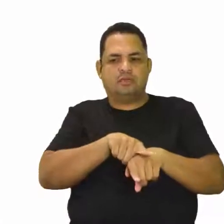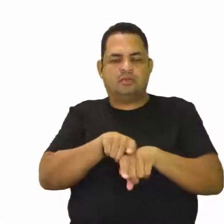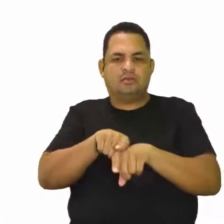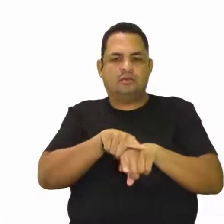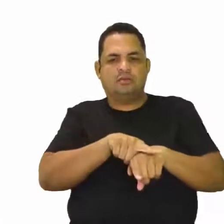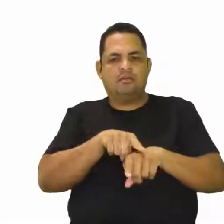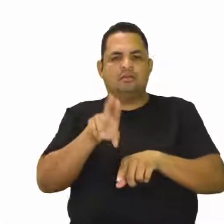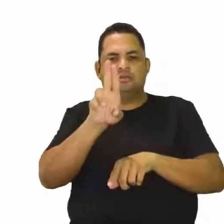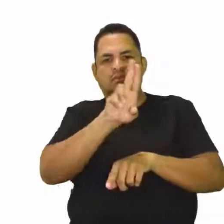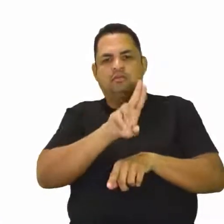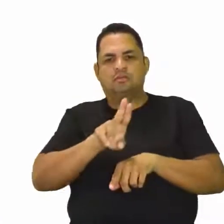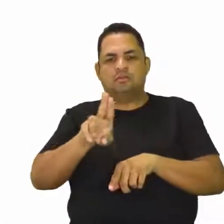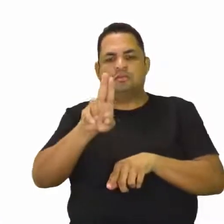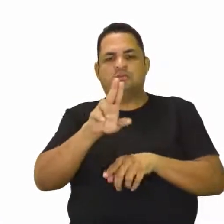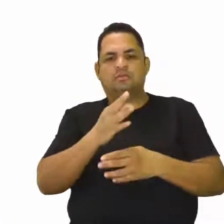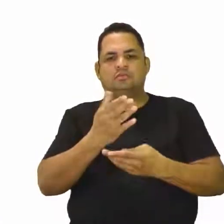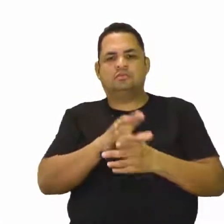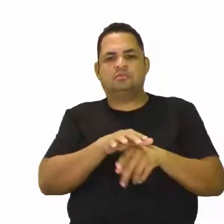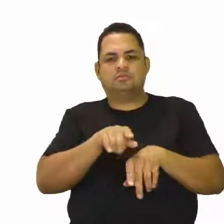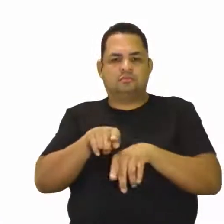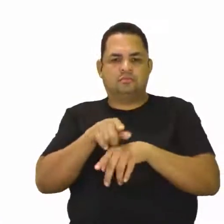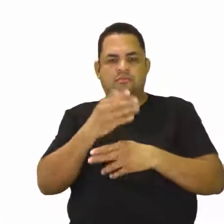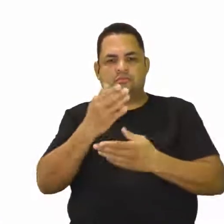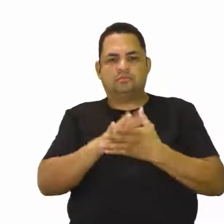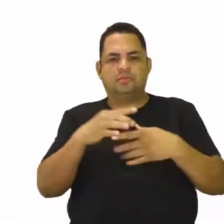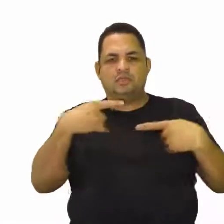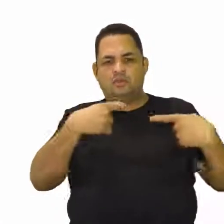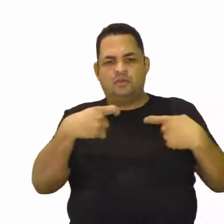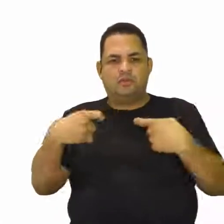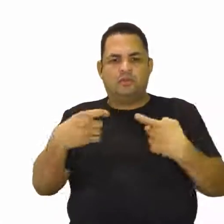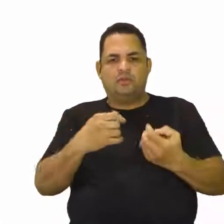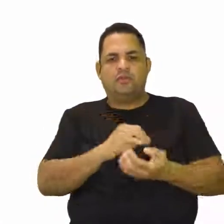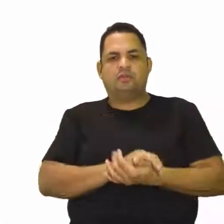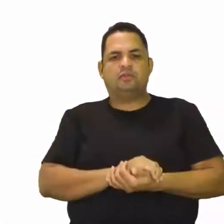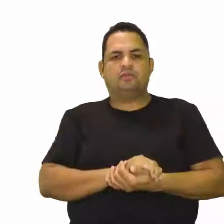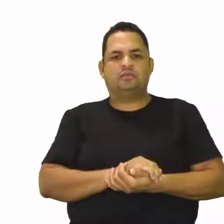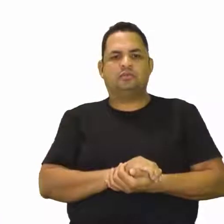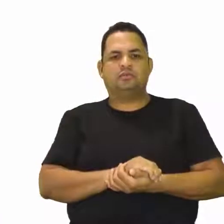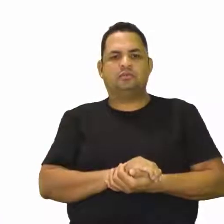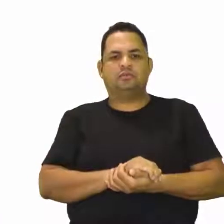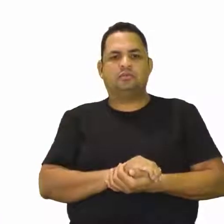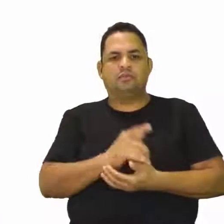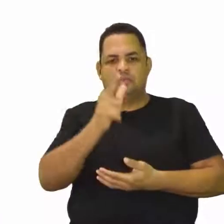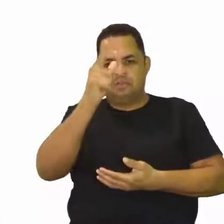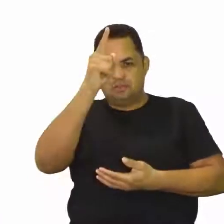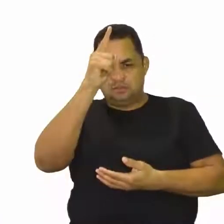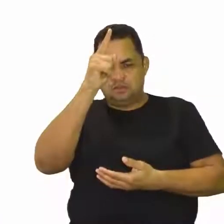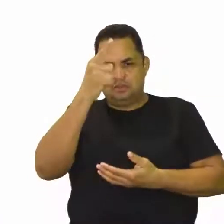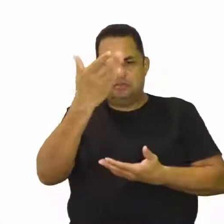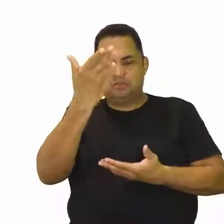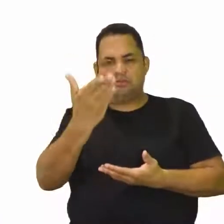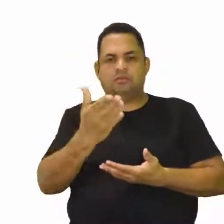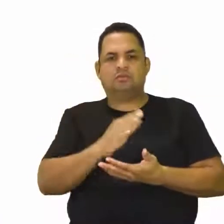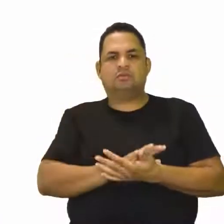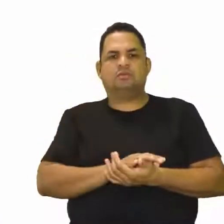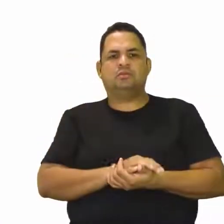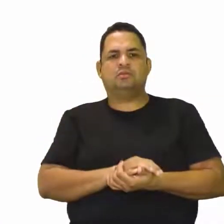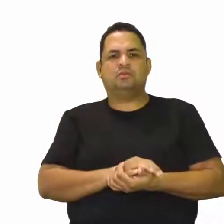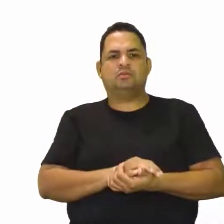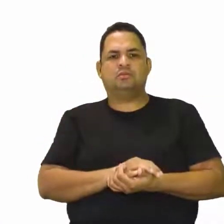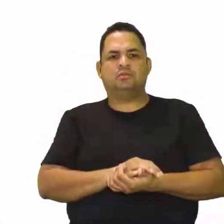serão utilizados nessa guerra. Os alemães darão